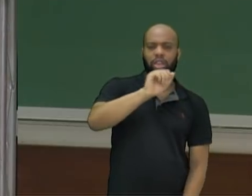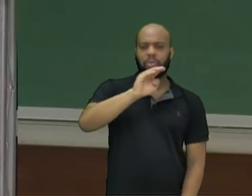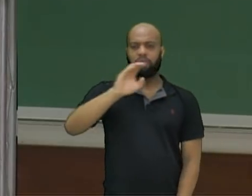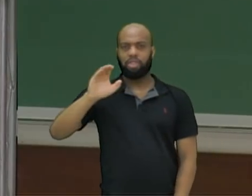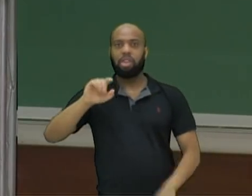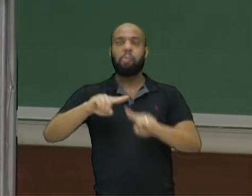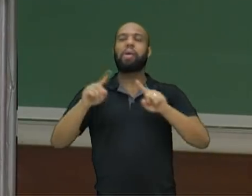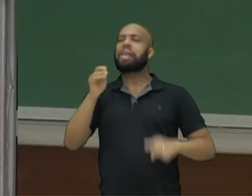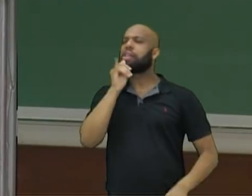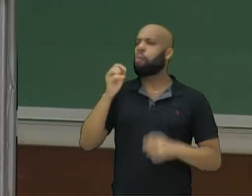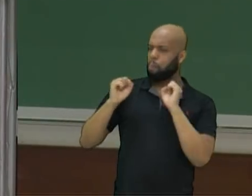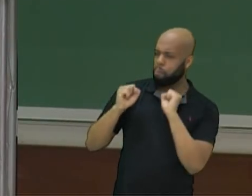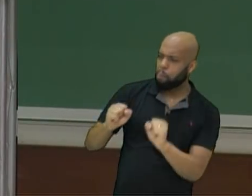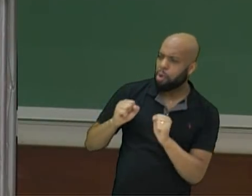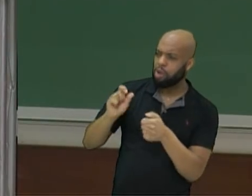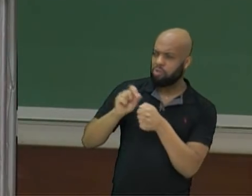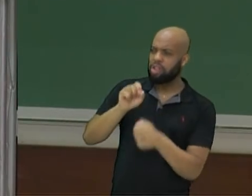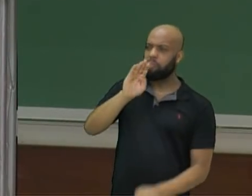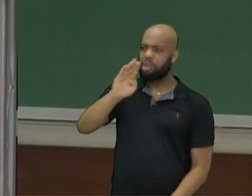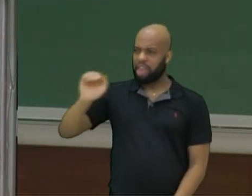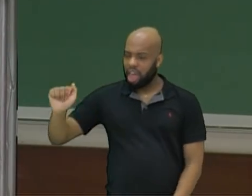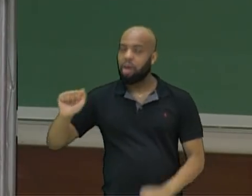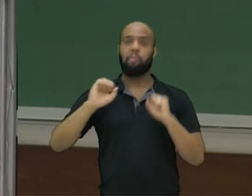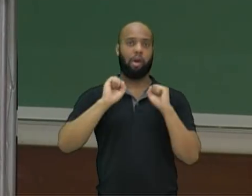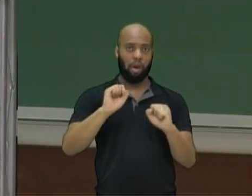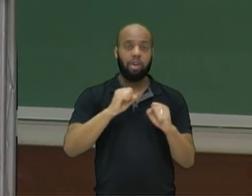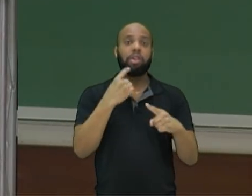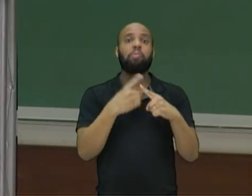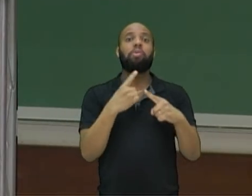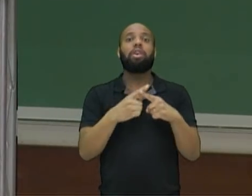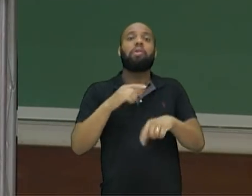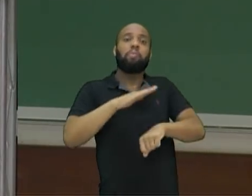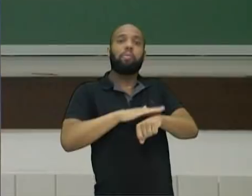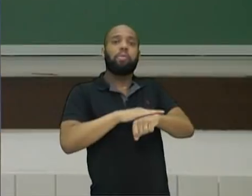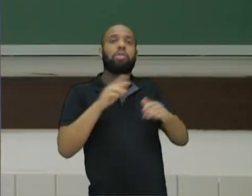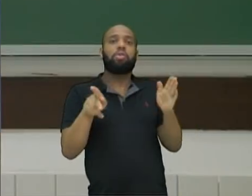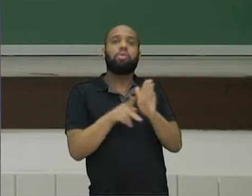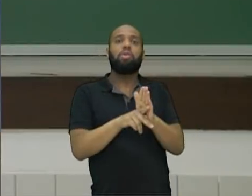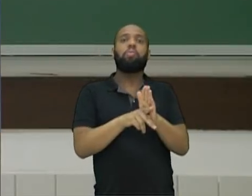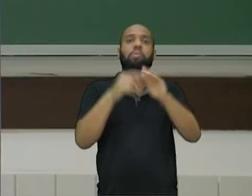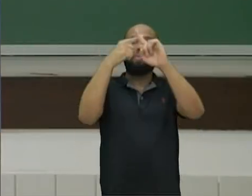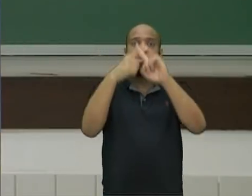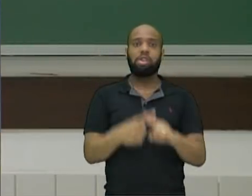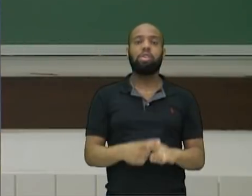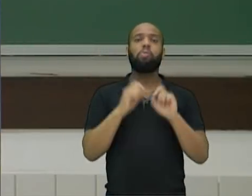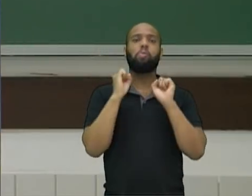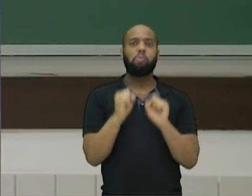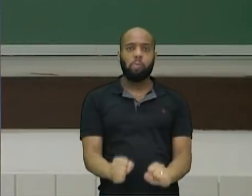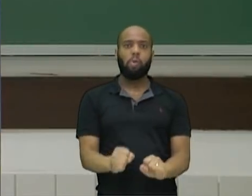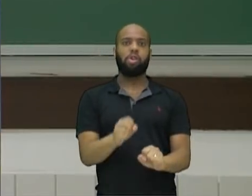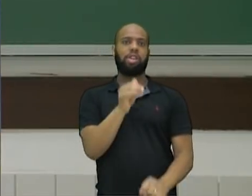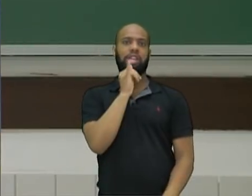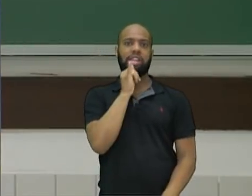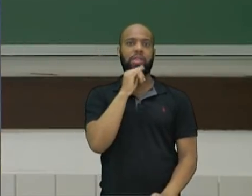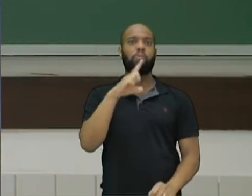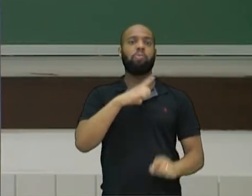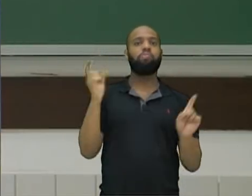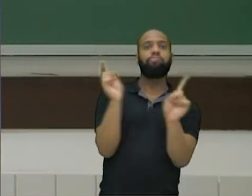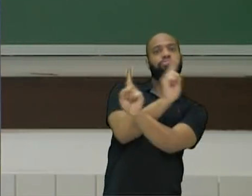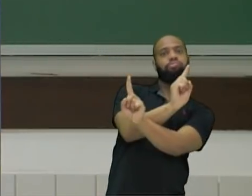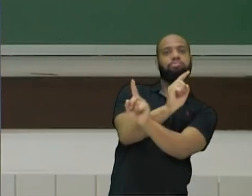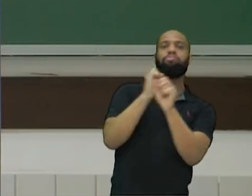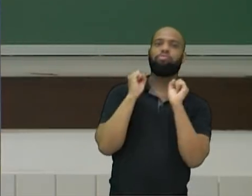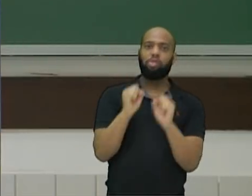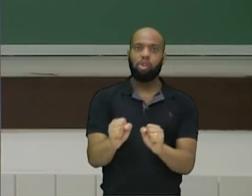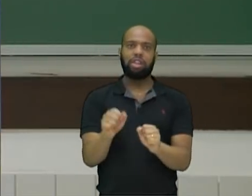B vezes A é a mesma coisa, porque na multiplicação a gente não pode esquecer que a propriedade